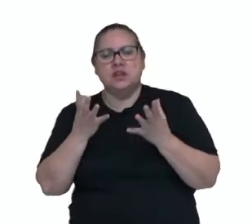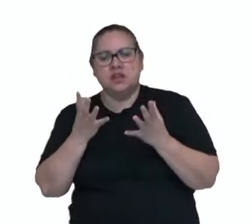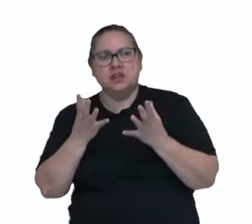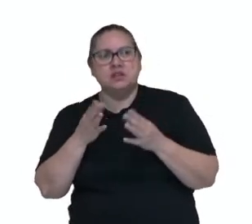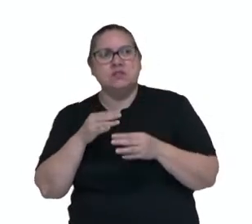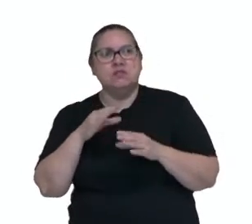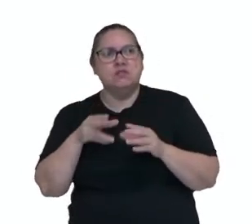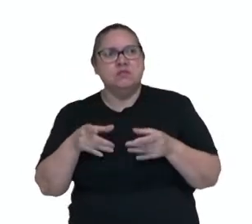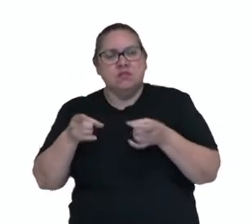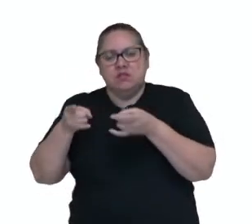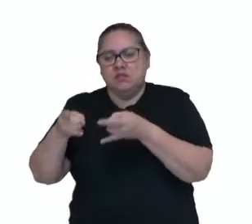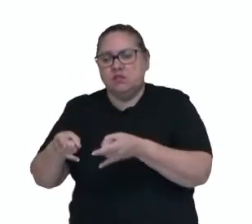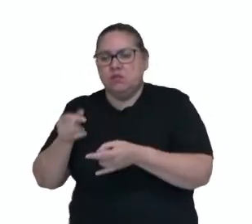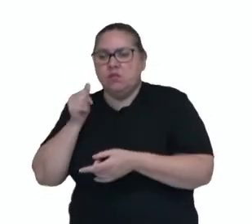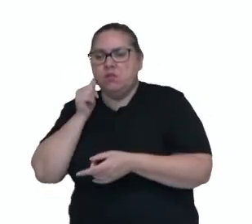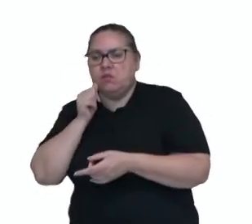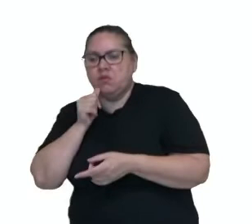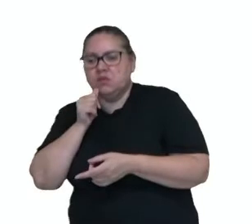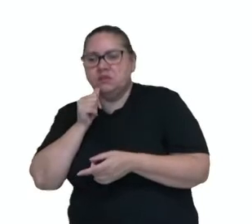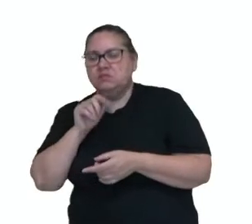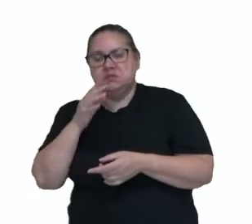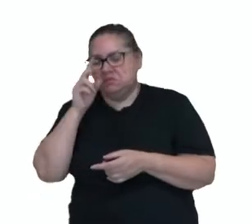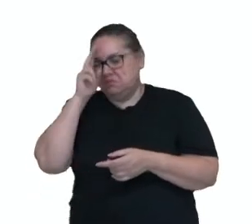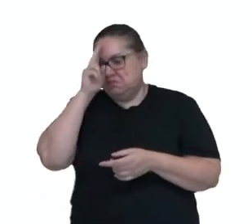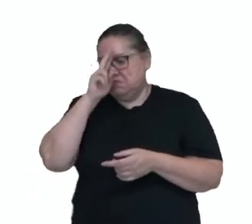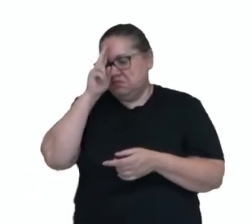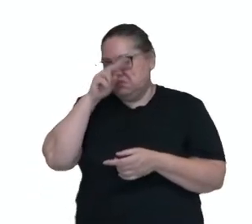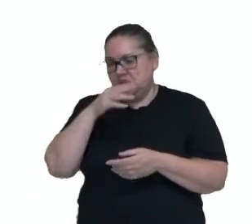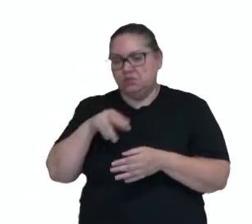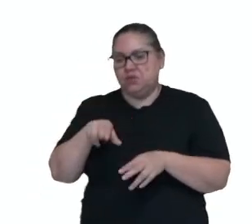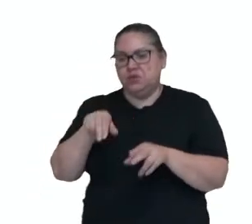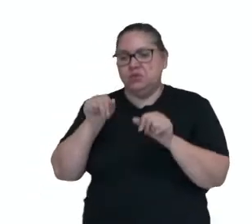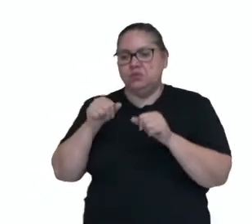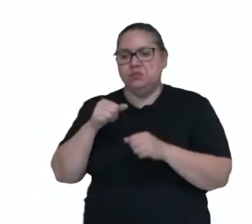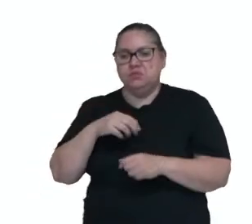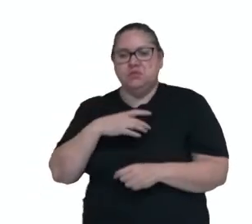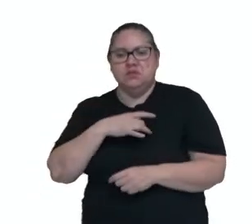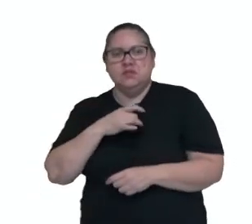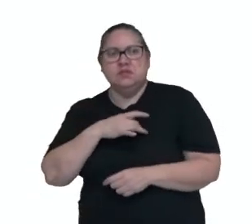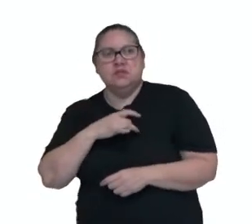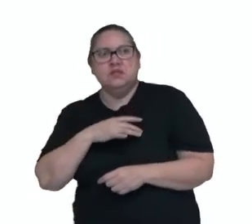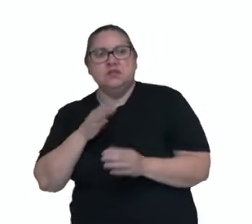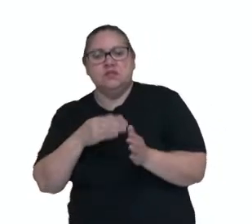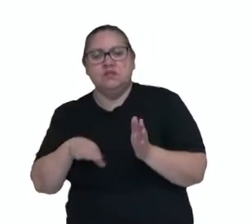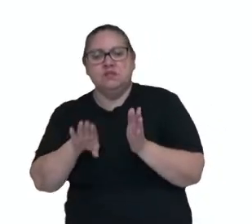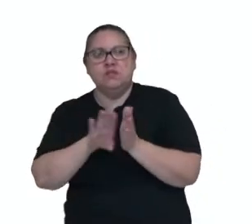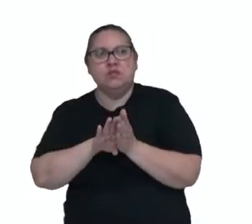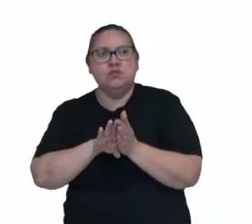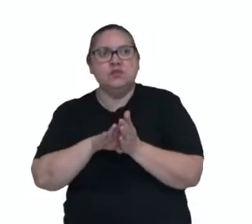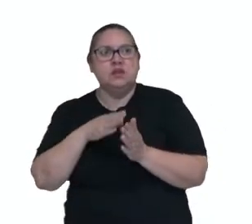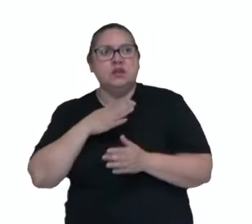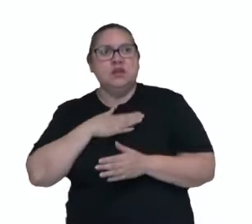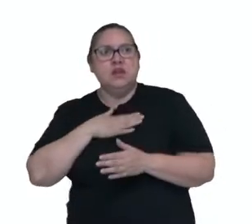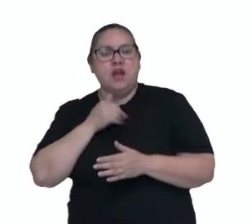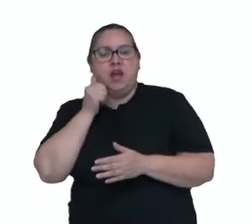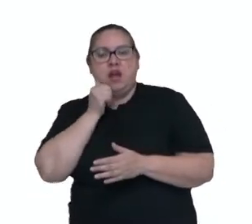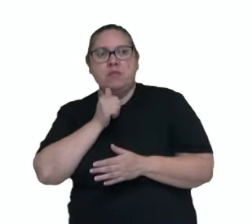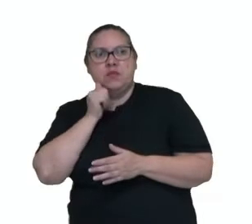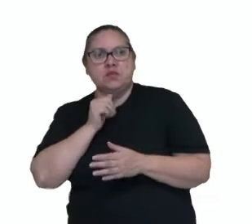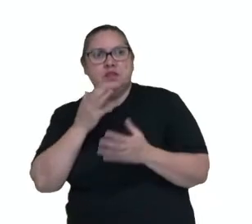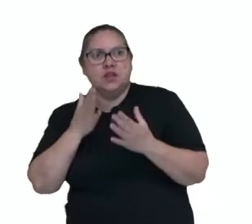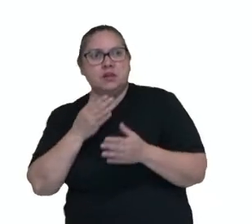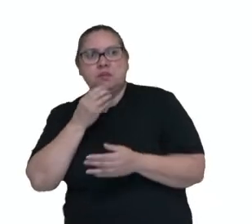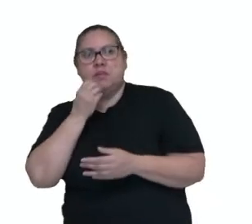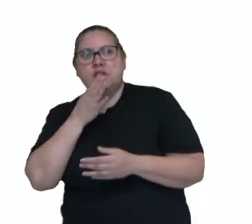uma cama com uma mulher e nem se lembra de mim. Nunca receio terá de mim que volta aos desdém. A mulher, a quem